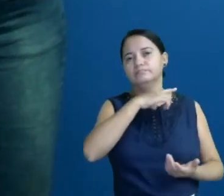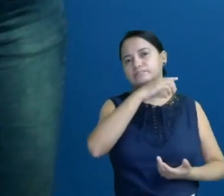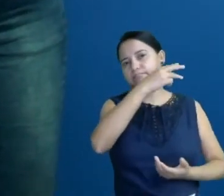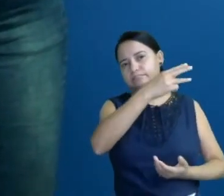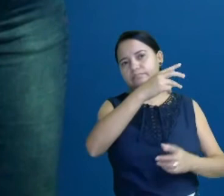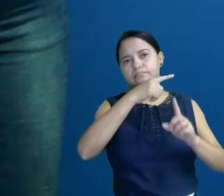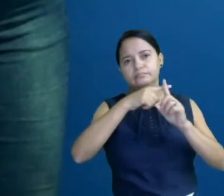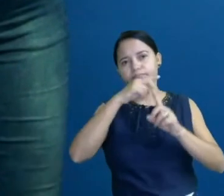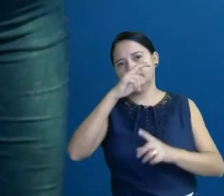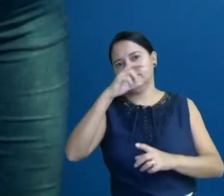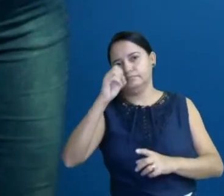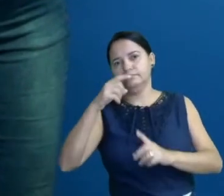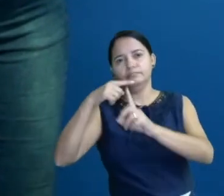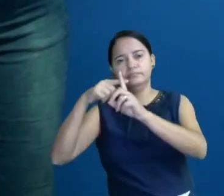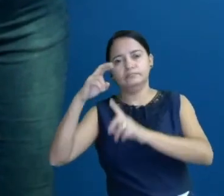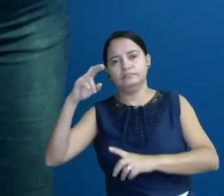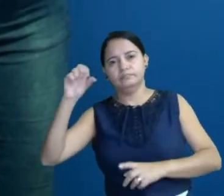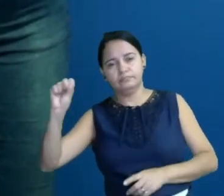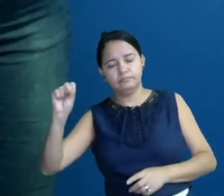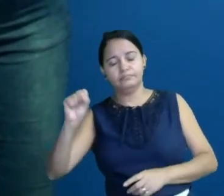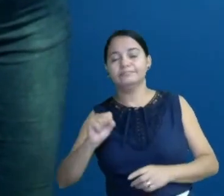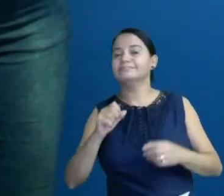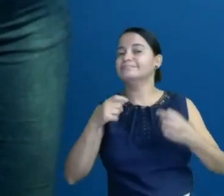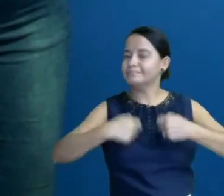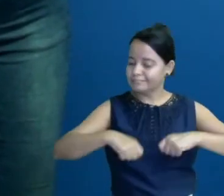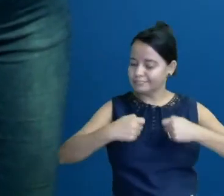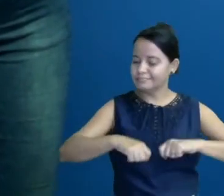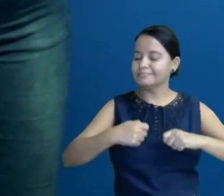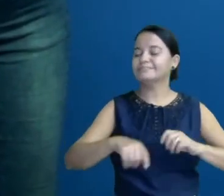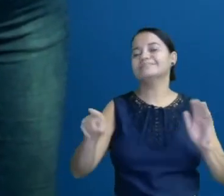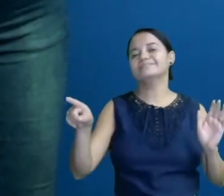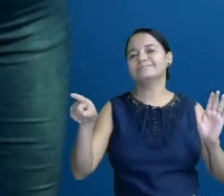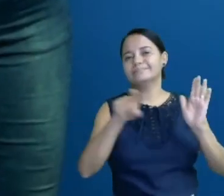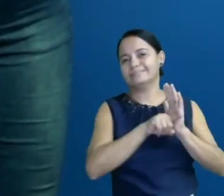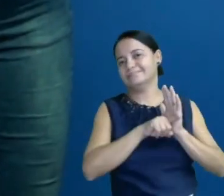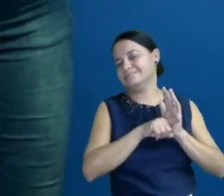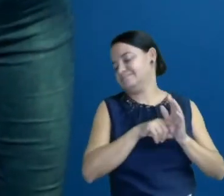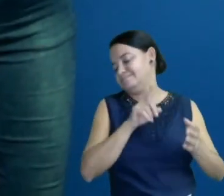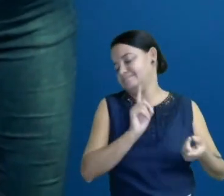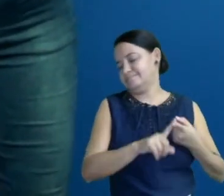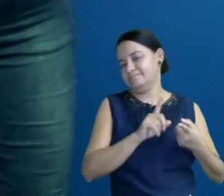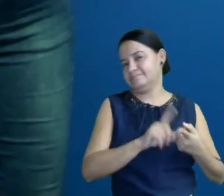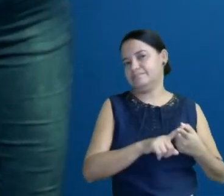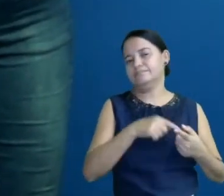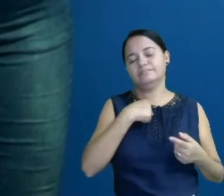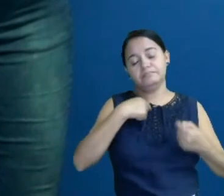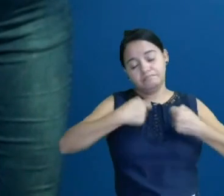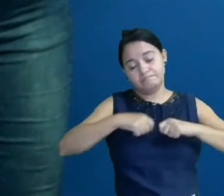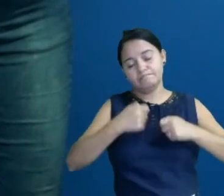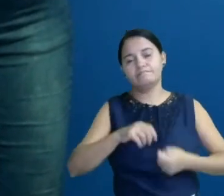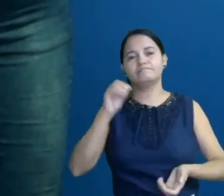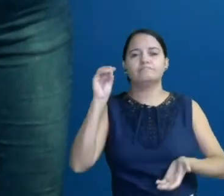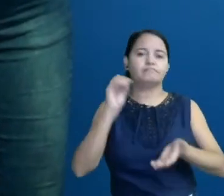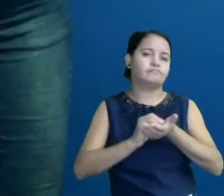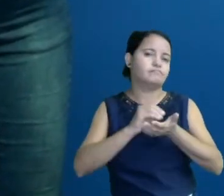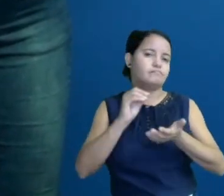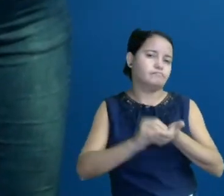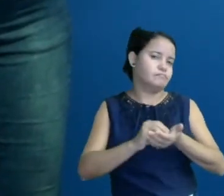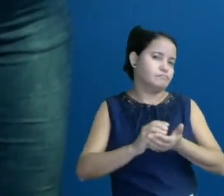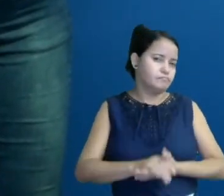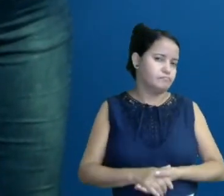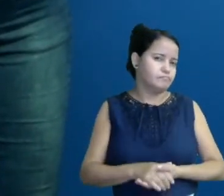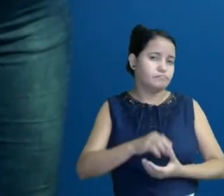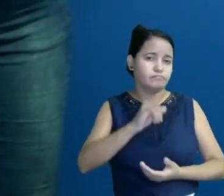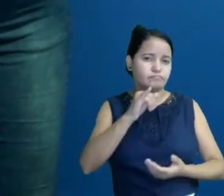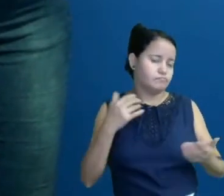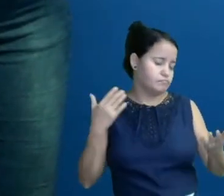52 58 mas eu tenho também a ideia de subtração é preciso de um valor para completar o então se eu tenho